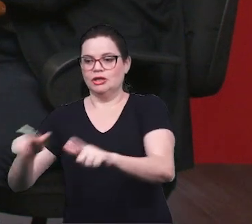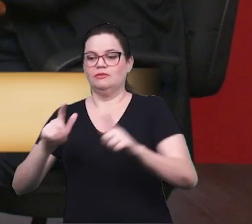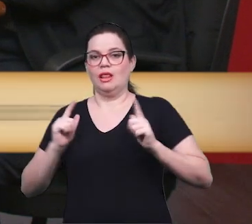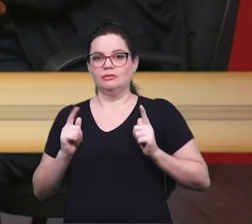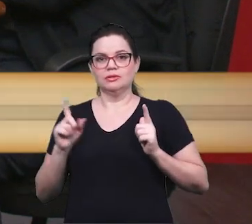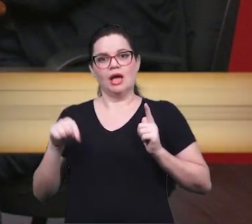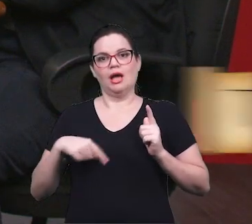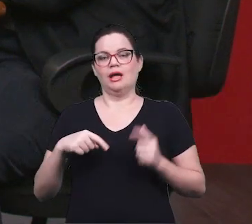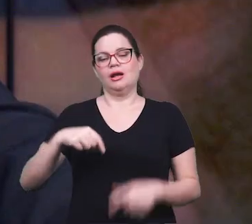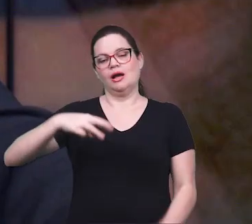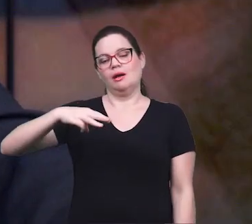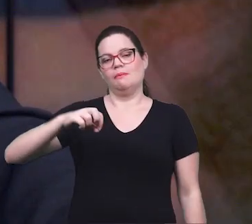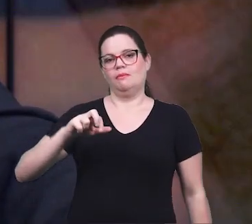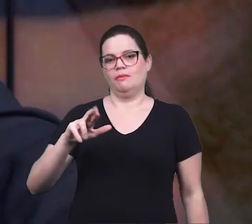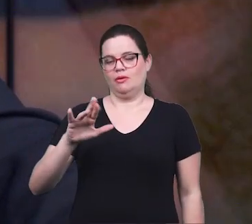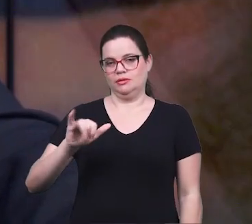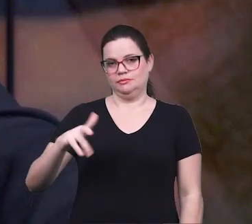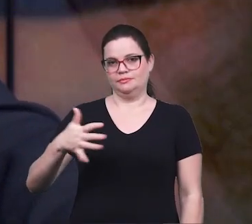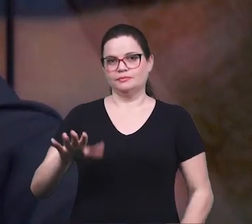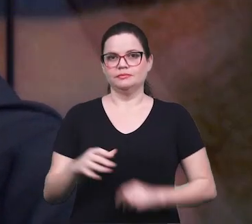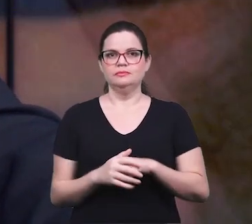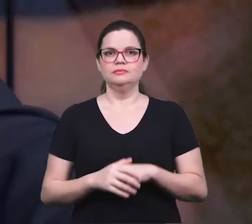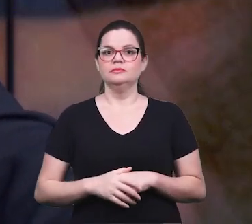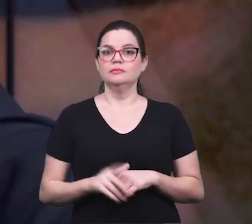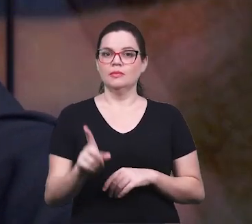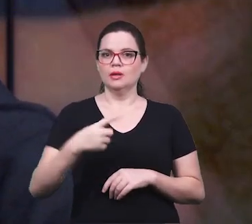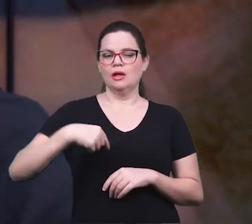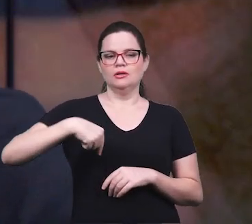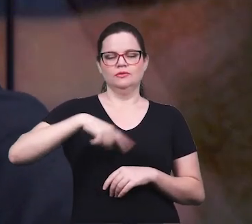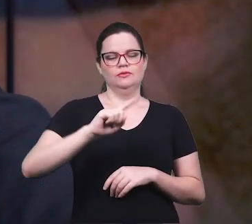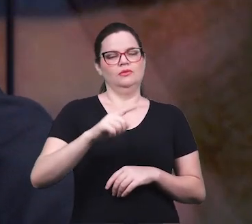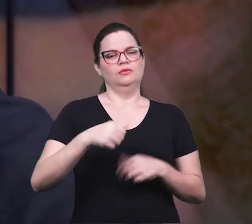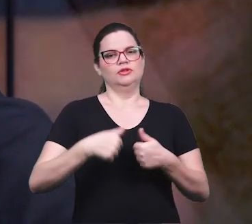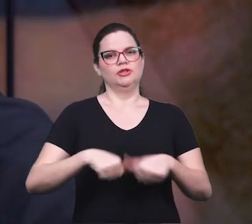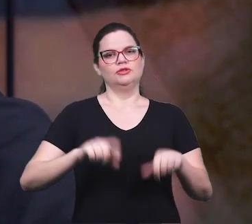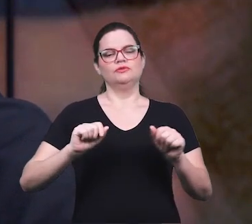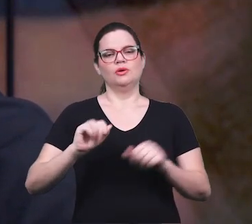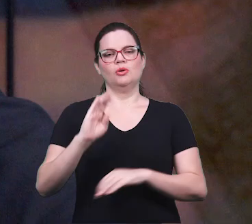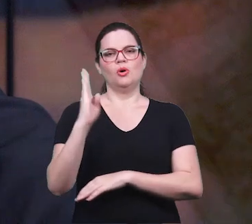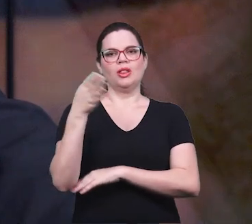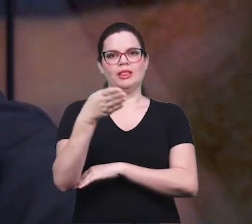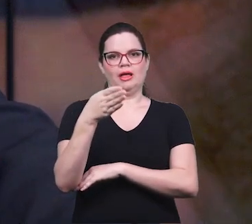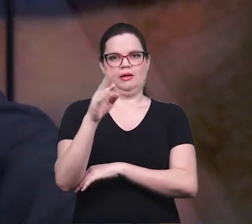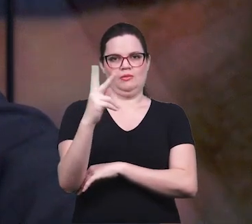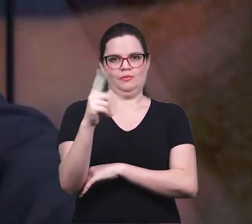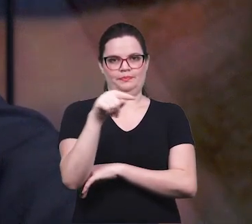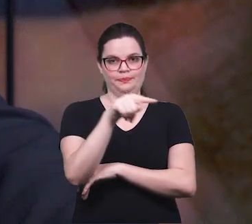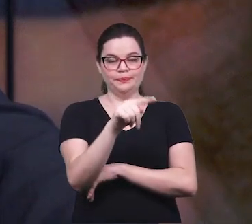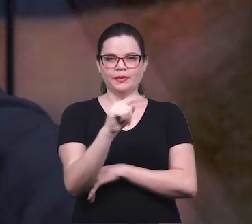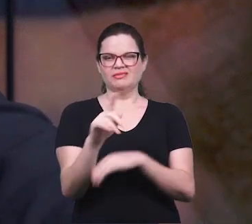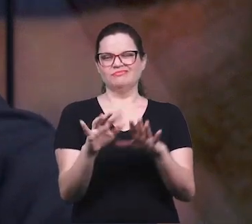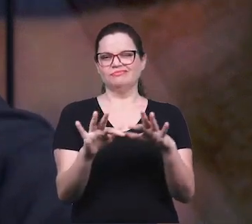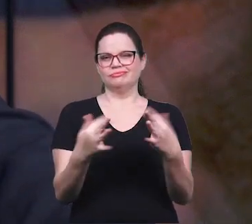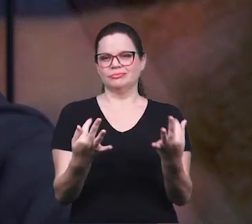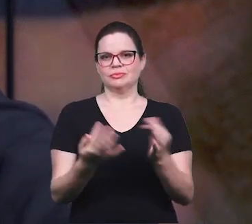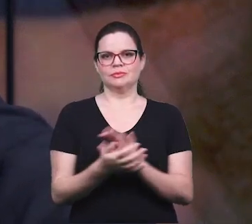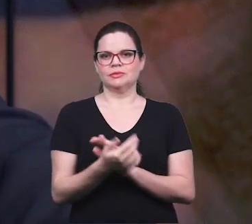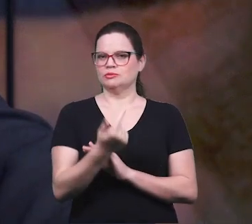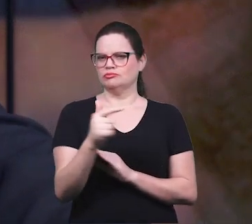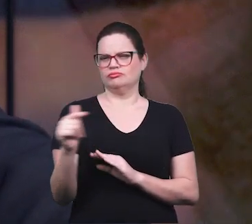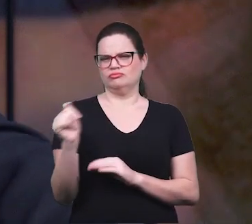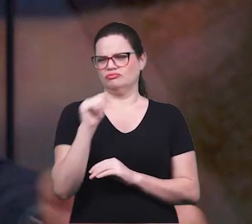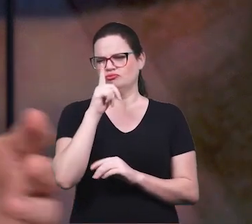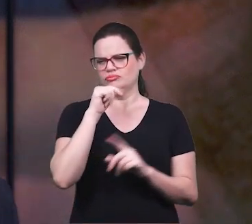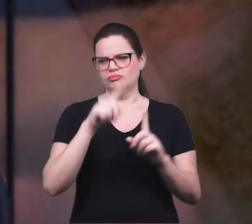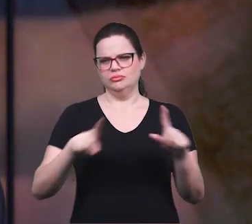interessante, porque a gente ficou num hotel simples que fica ali embaixo de Herápolis, e lá não tinha piscina